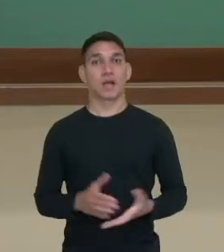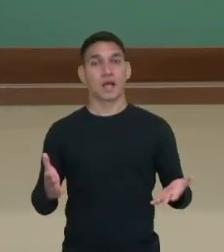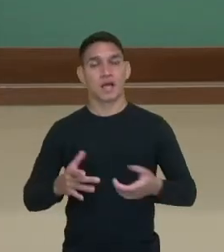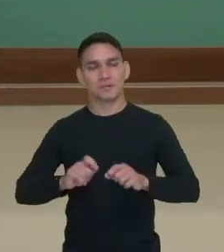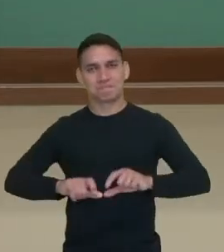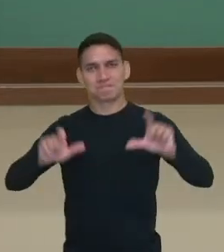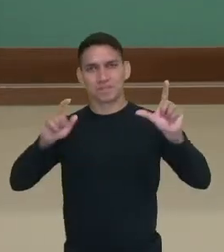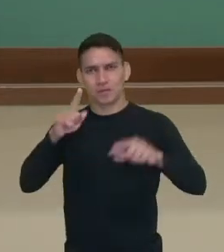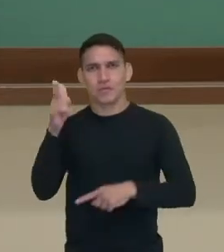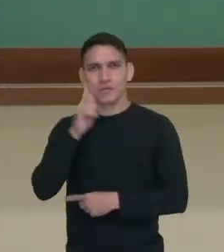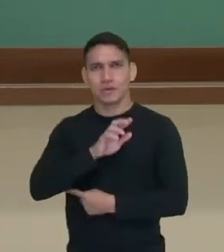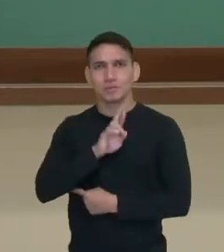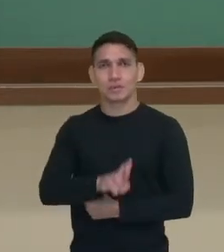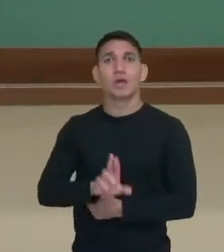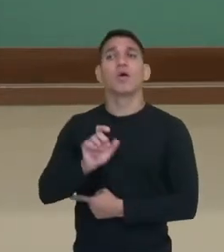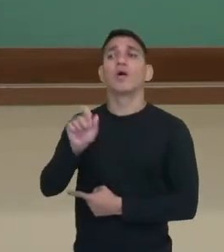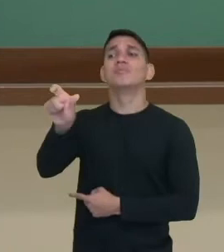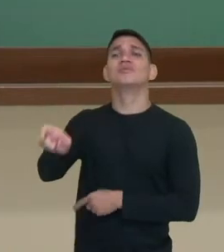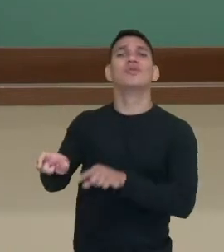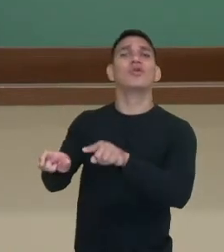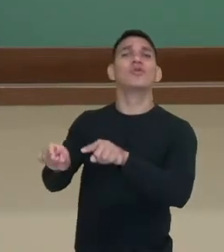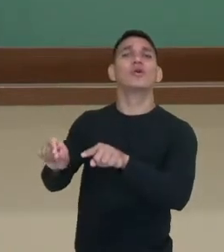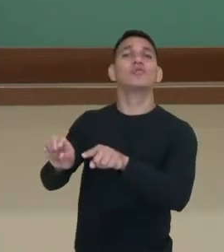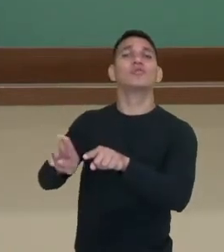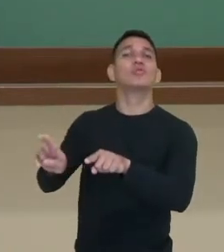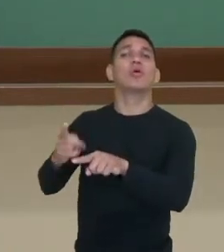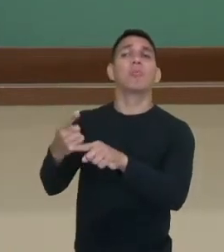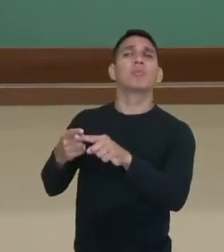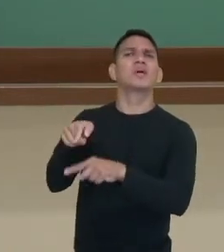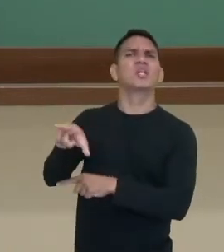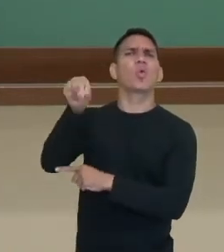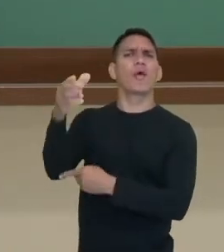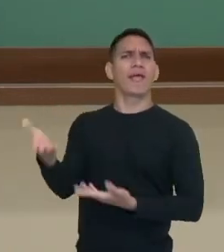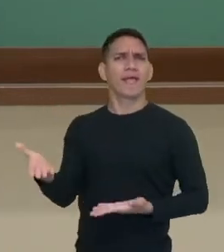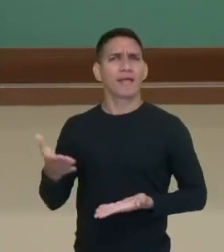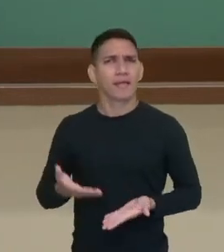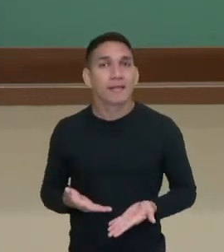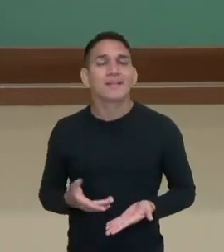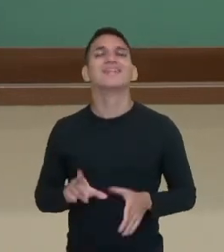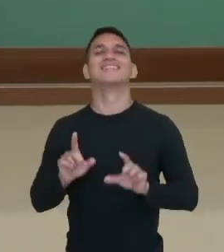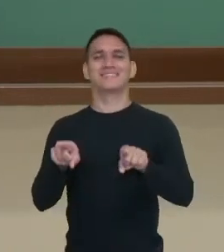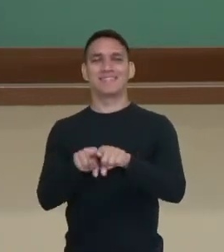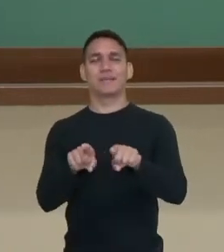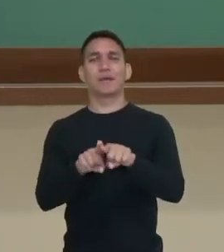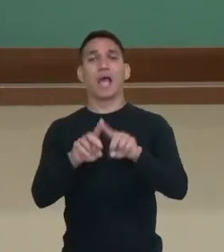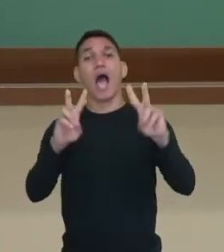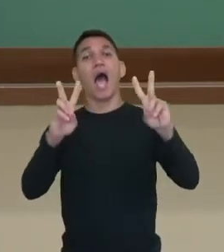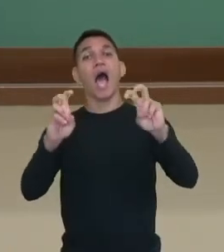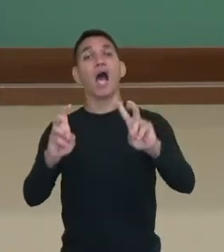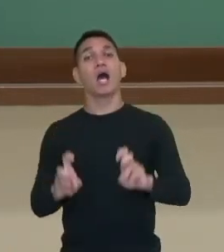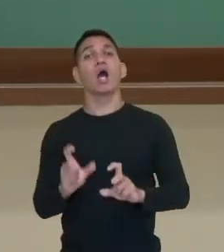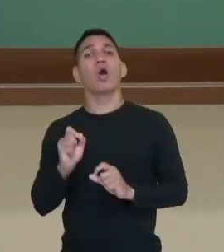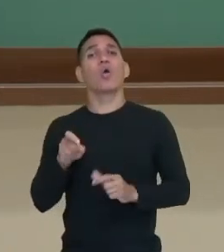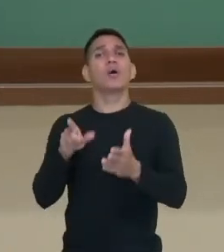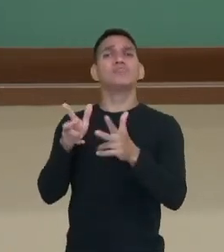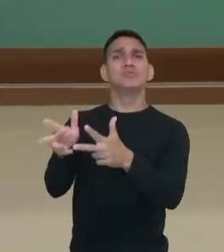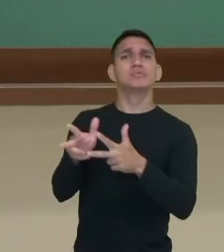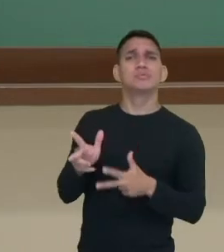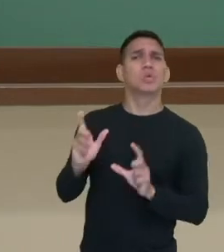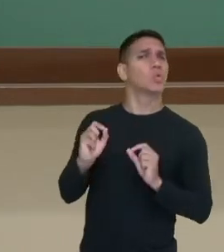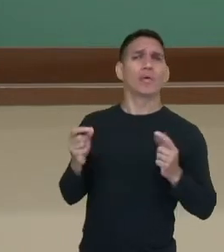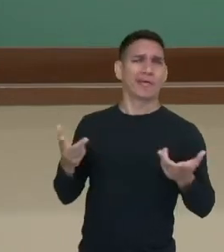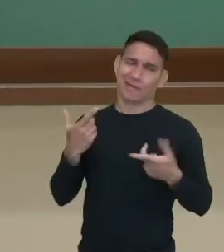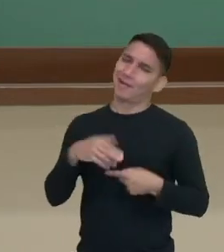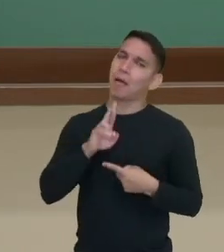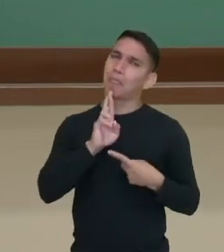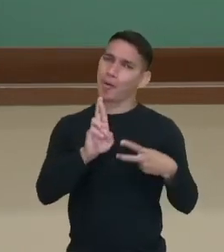Voltamos, respondeu qual é o entrevistado, por que ele foi escolhido e qual é o tema, o assunto dessa entrevista? São respostas